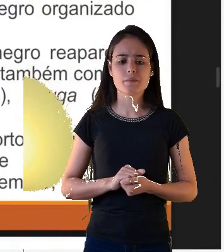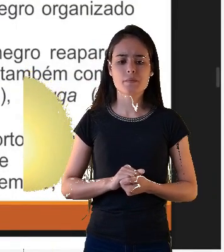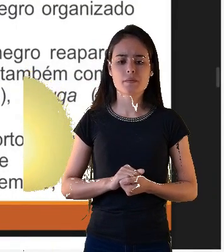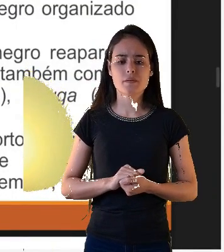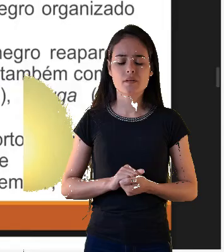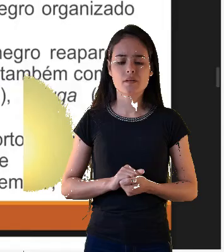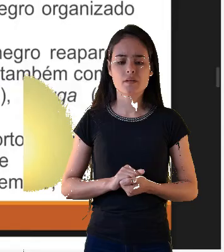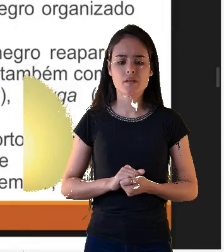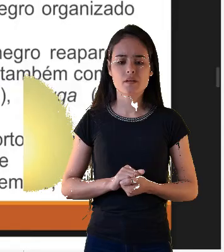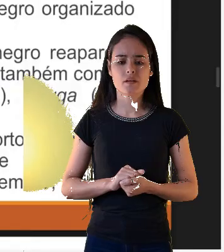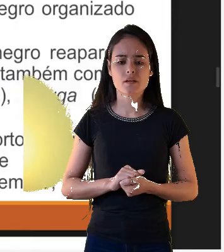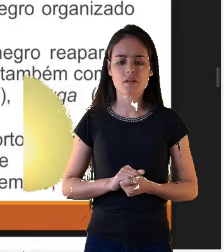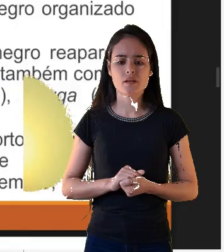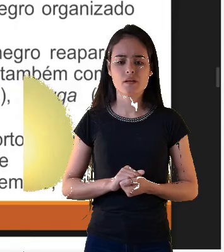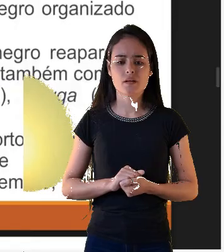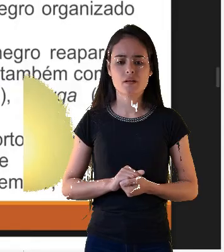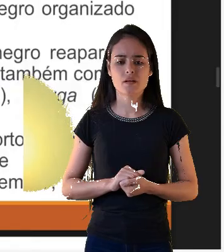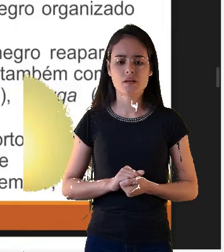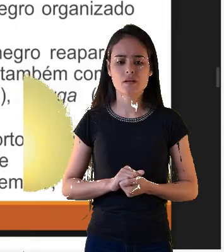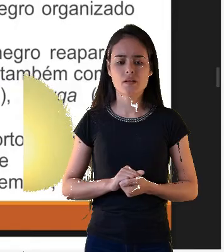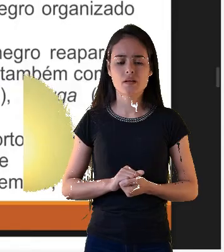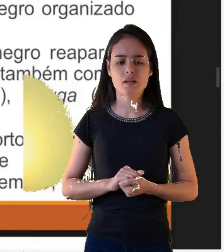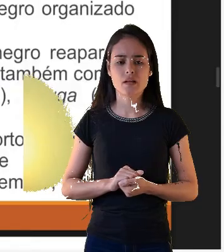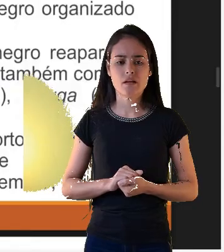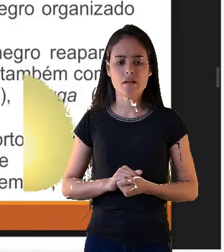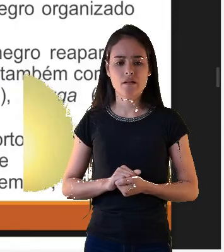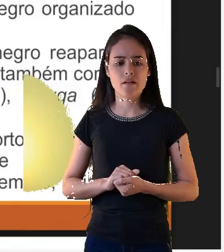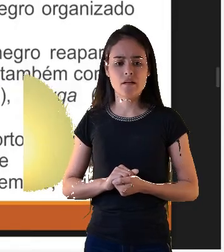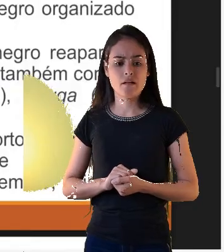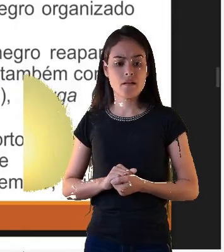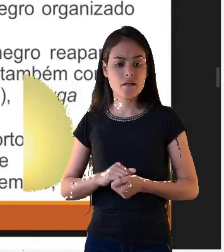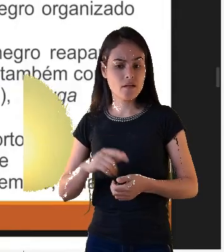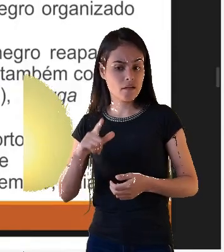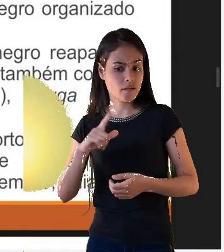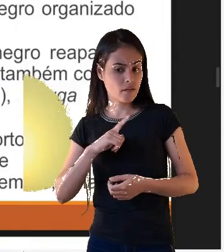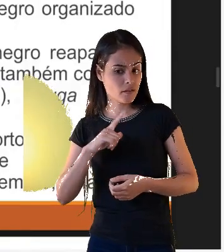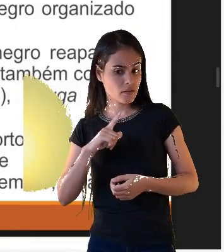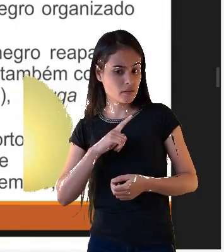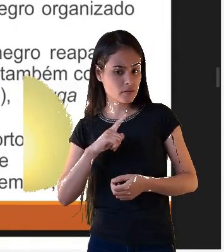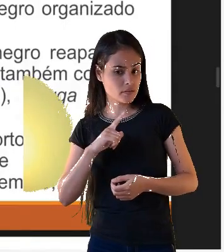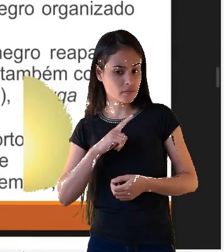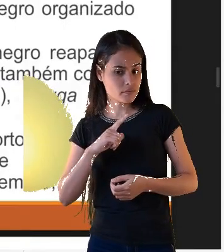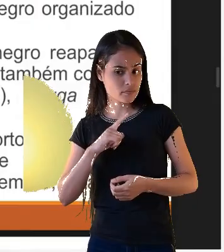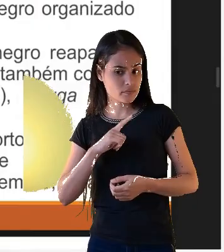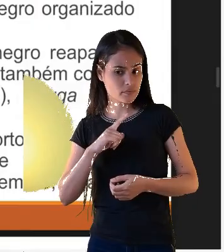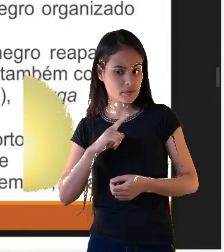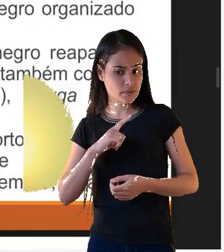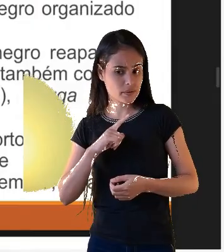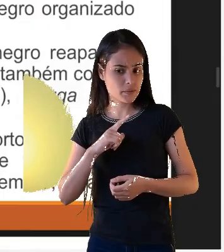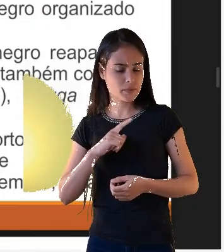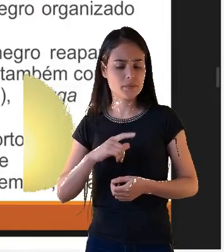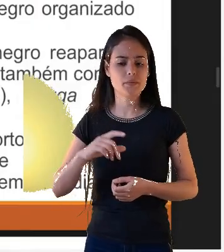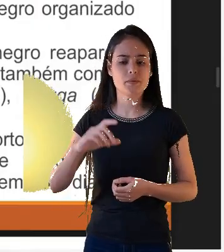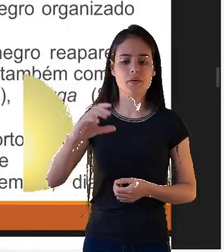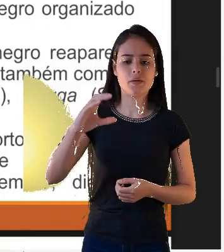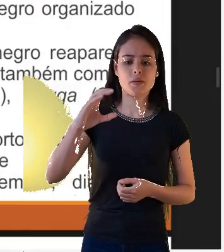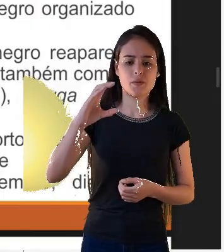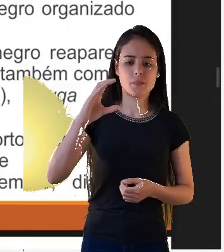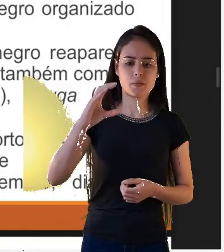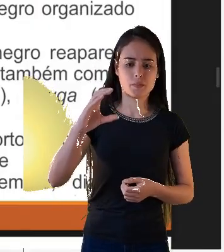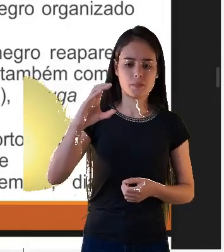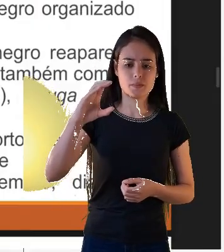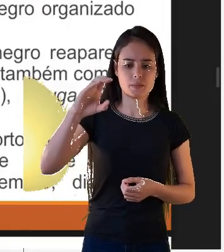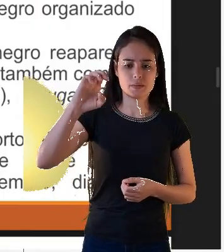essa pressão, né, do golpe militar, o movimento negro continuou,